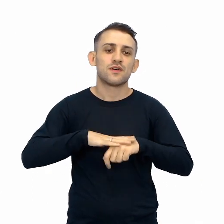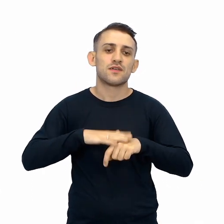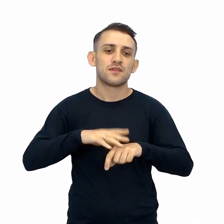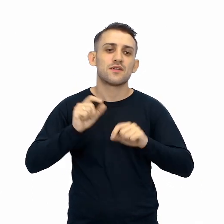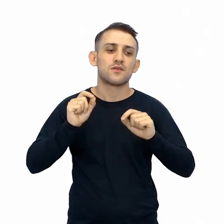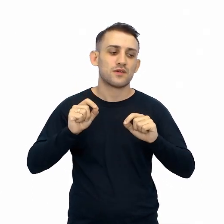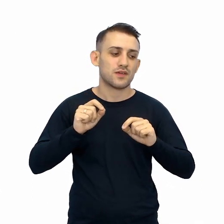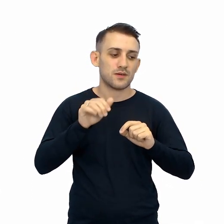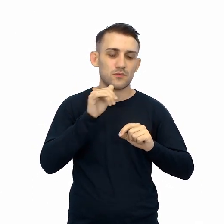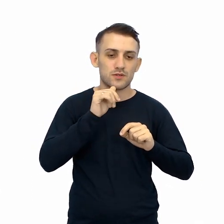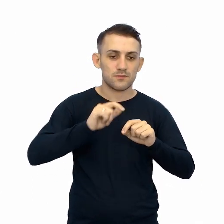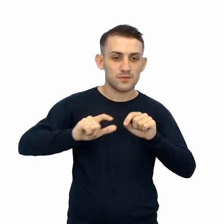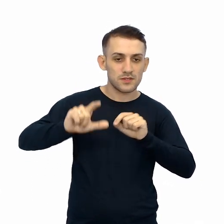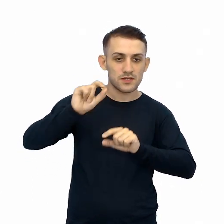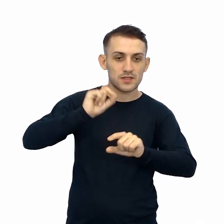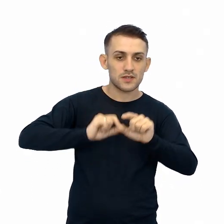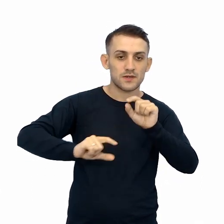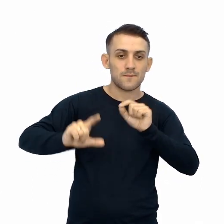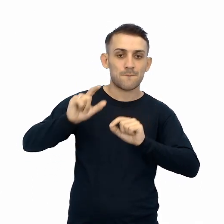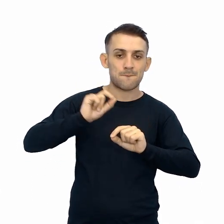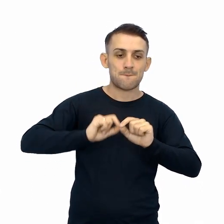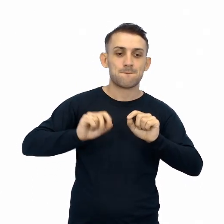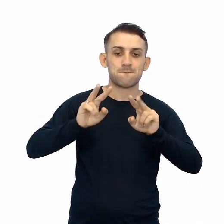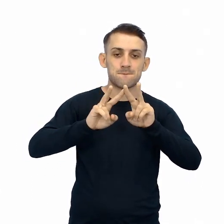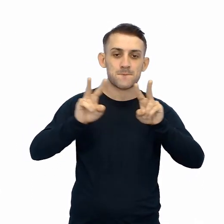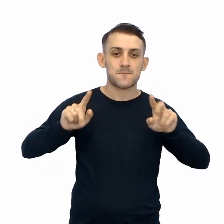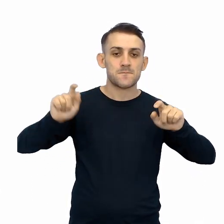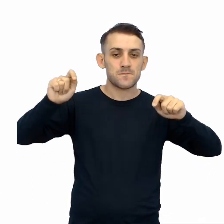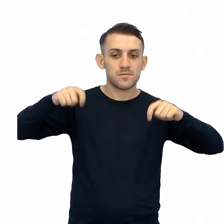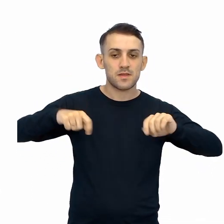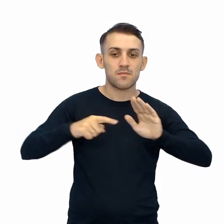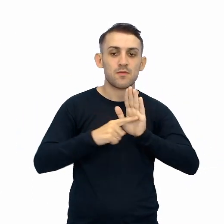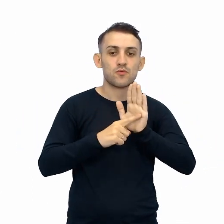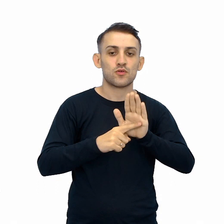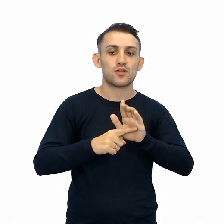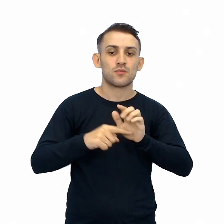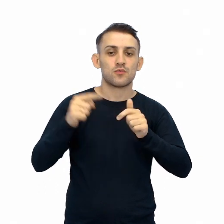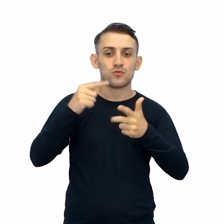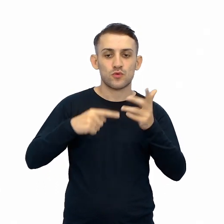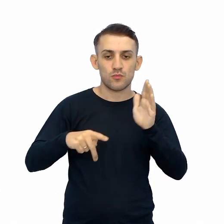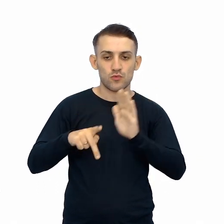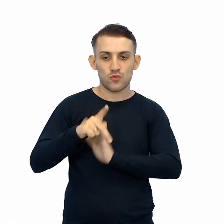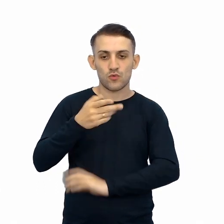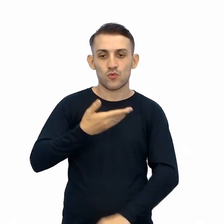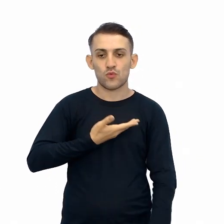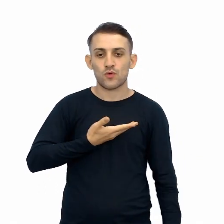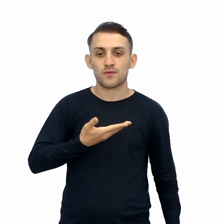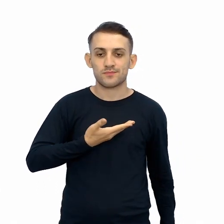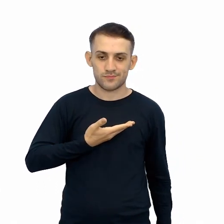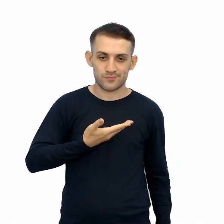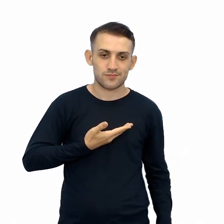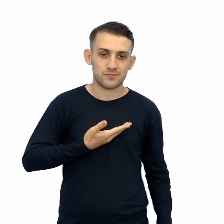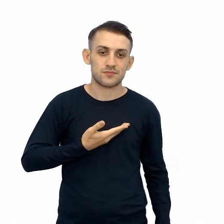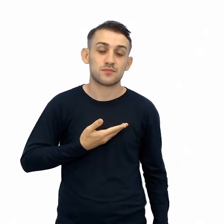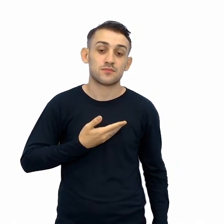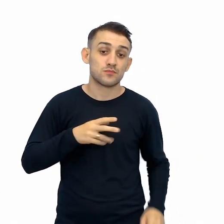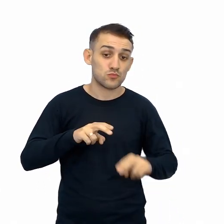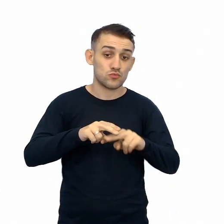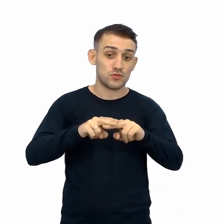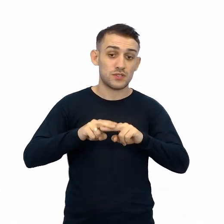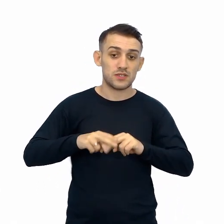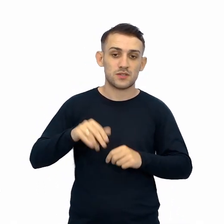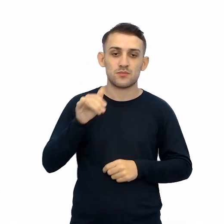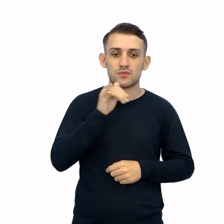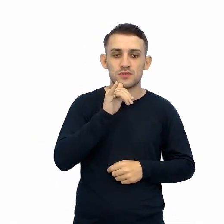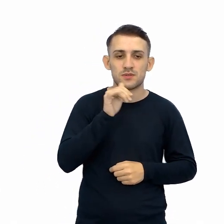convidada a selecionar um conto para indicar esse conto para os colegas, né? Então, para isso,